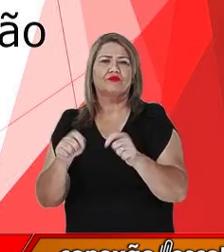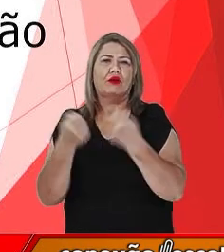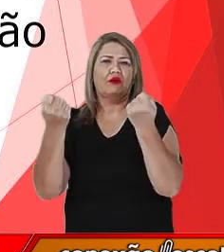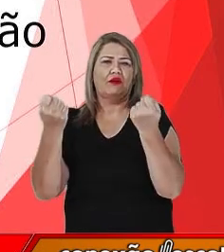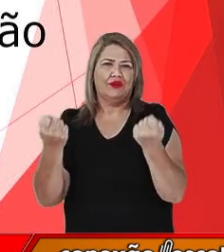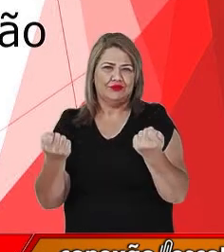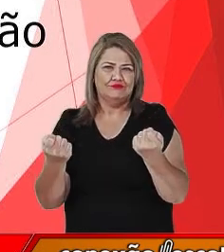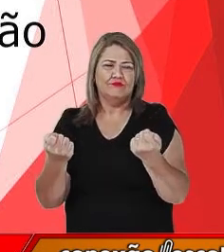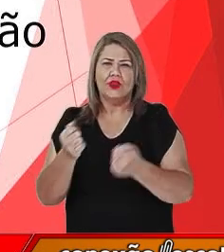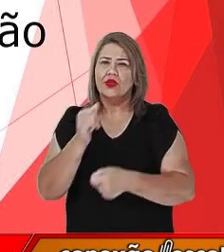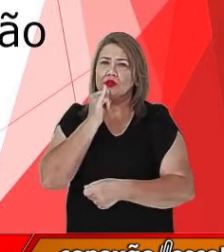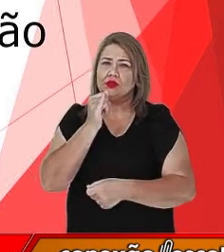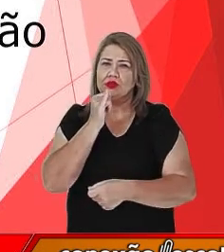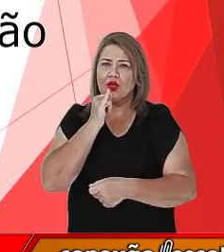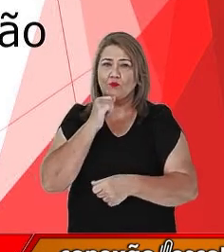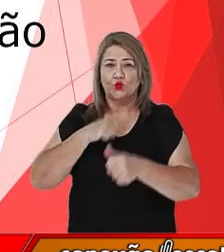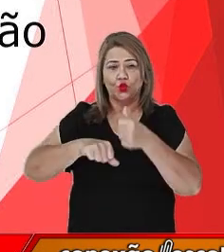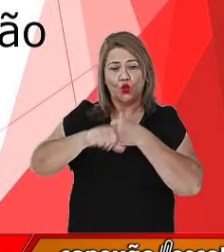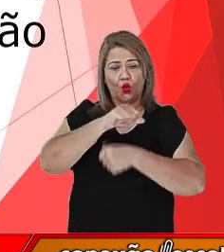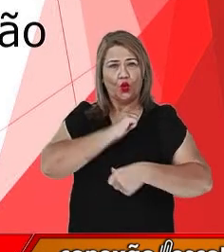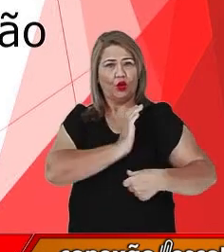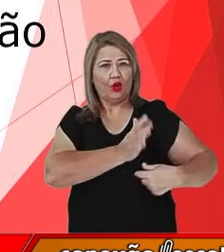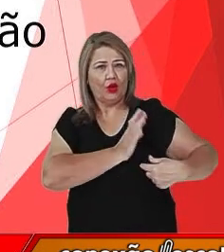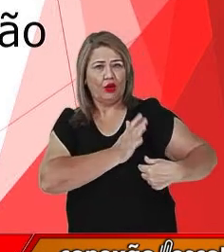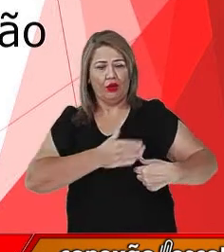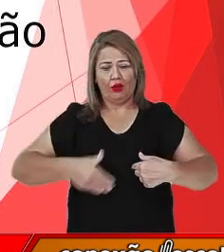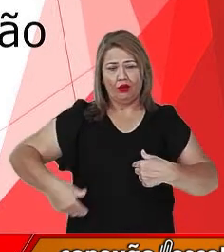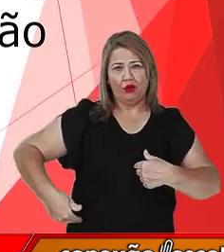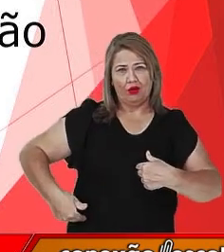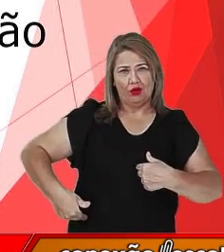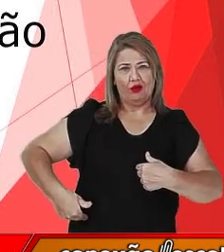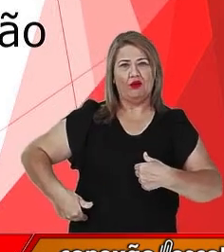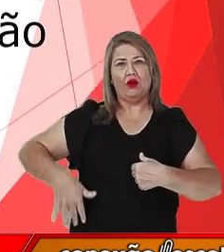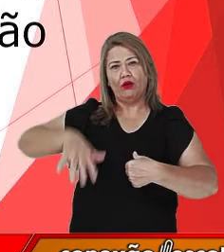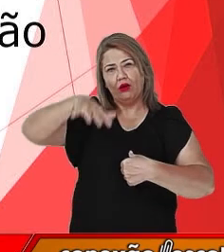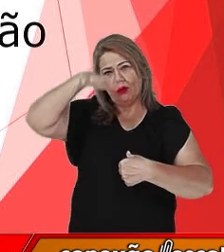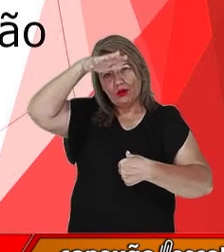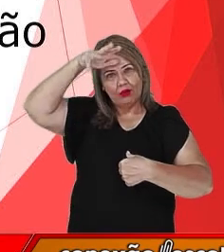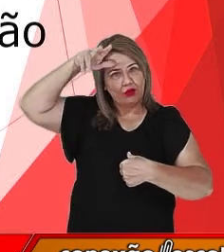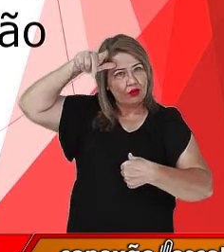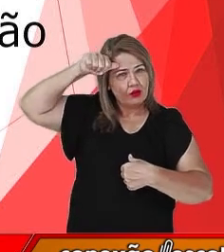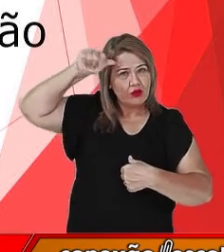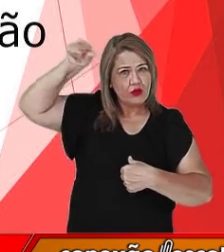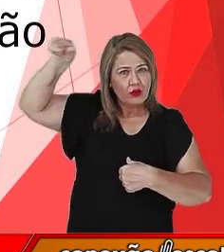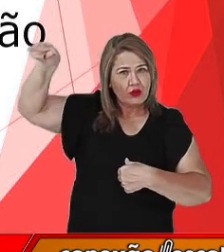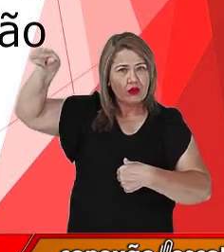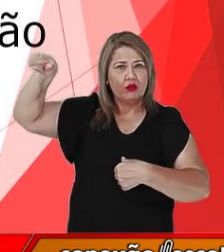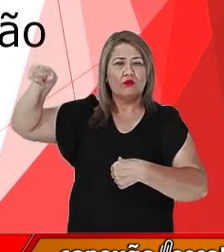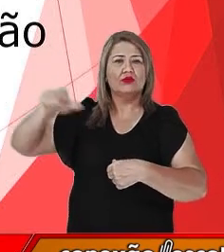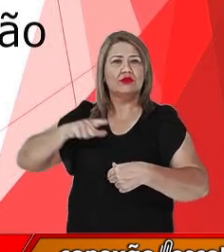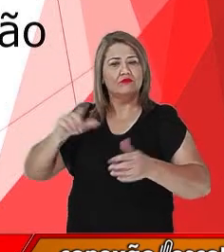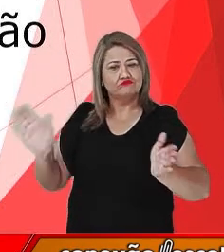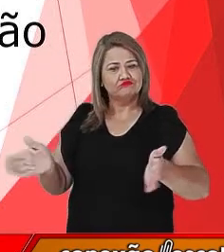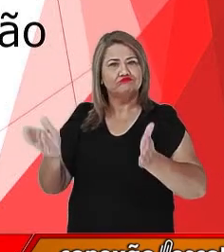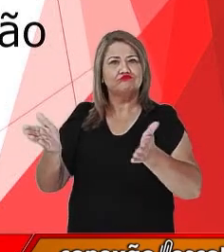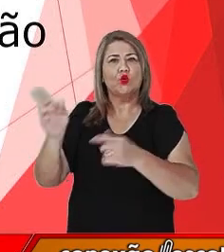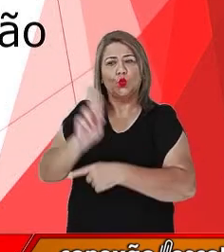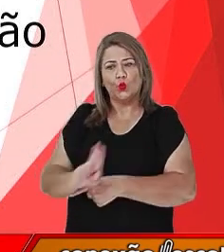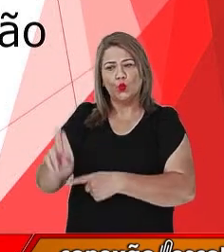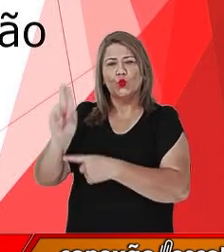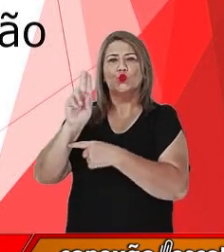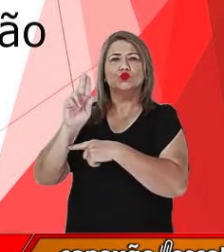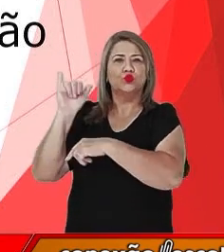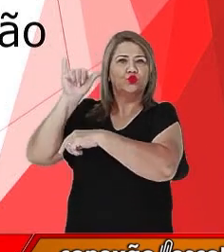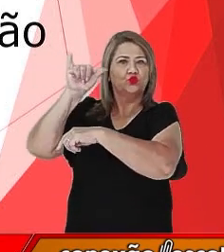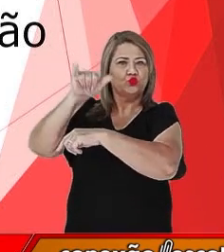fazer um transplante de órgãos. A Zona Franca de Manaus, ela vai impulsionar a utilização